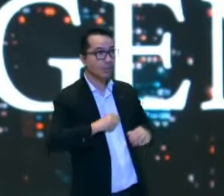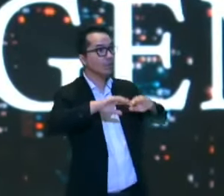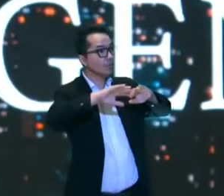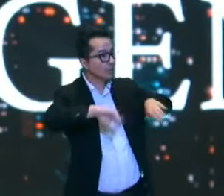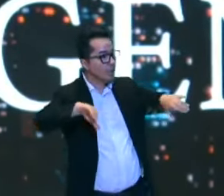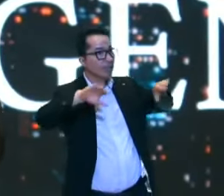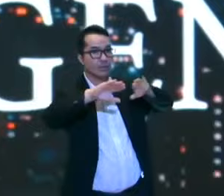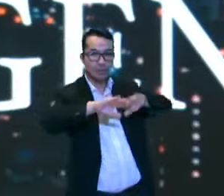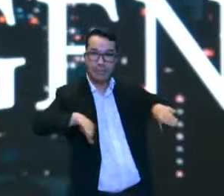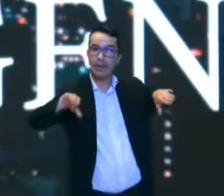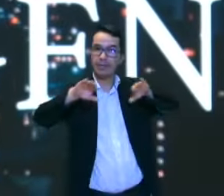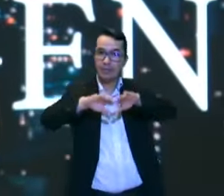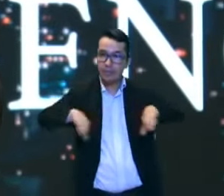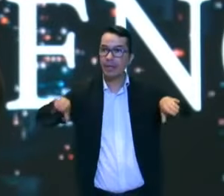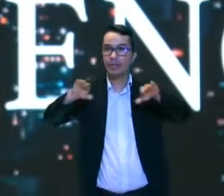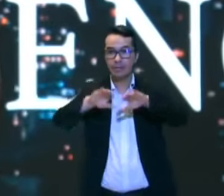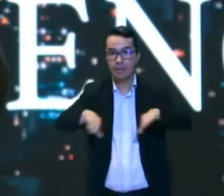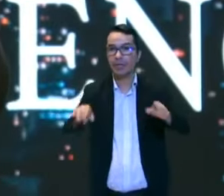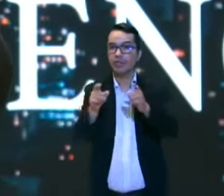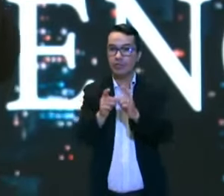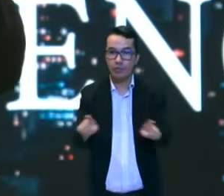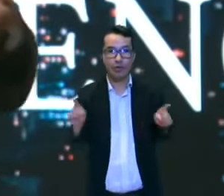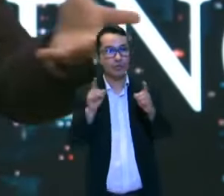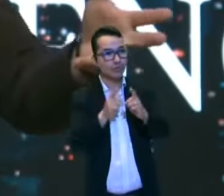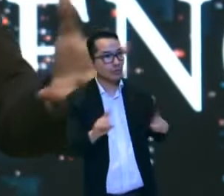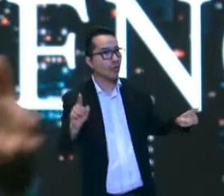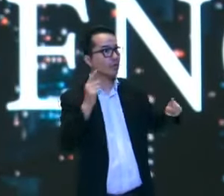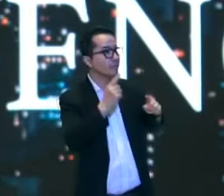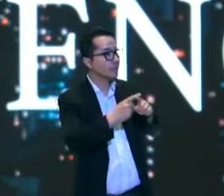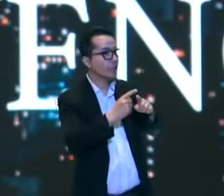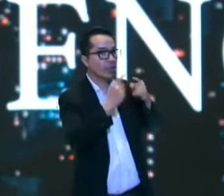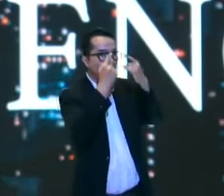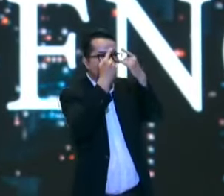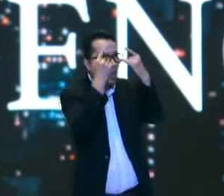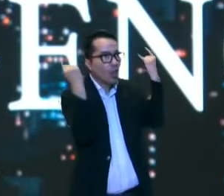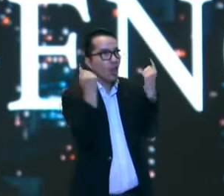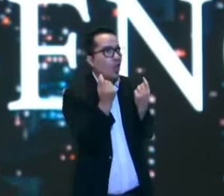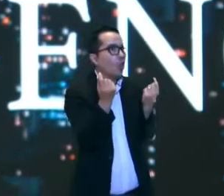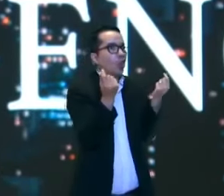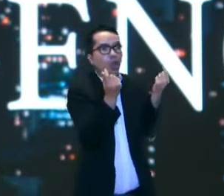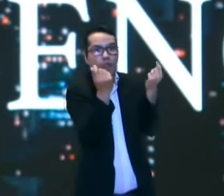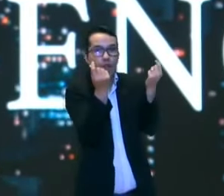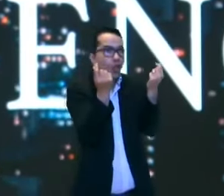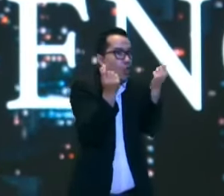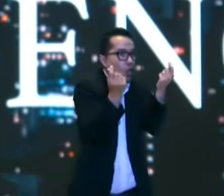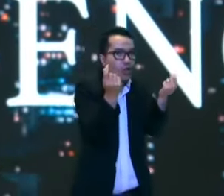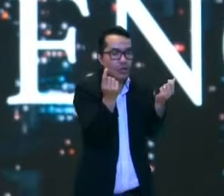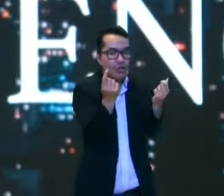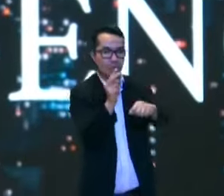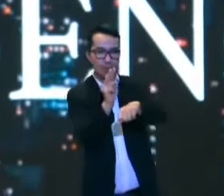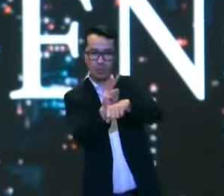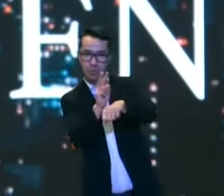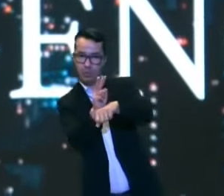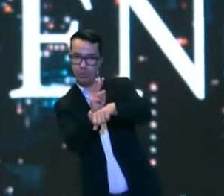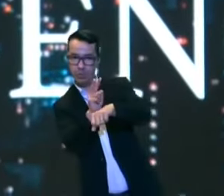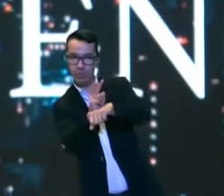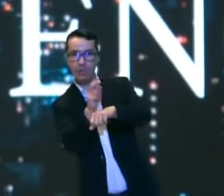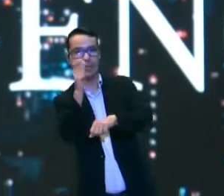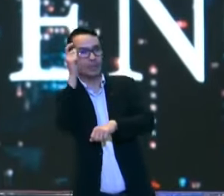reputação, porque está correndo atrás desse tipo de desejo. Cuidado, isso é uma